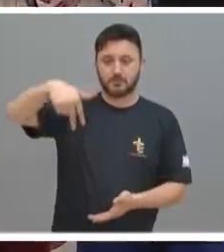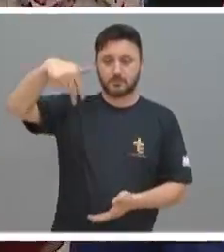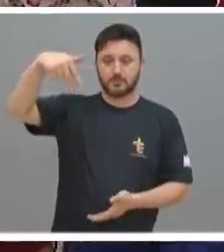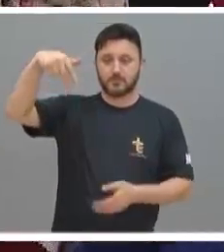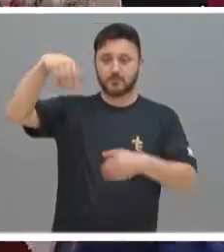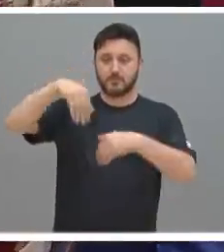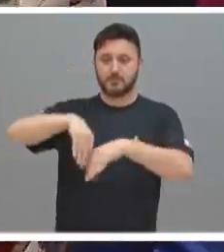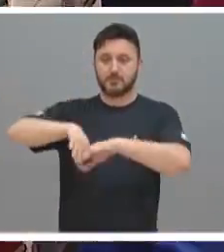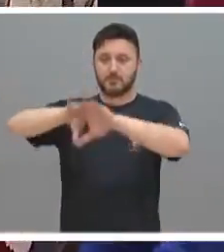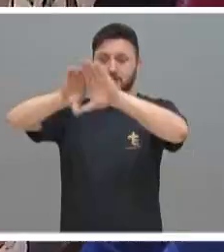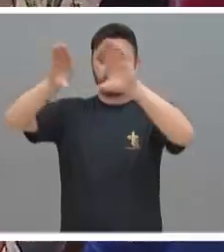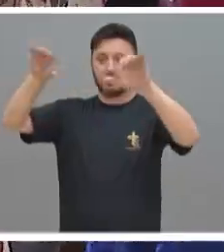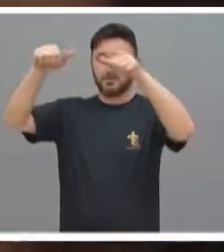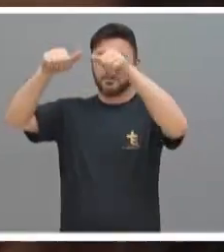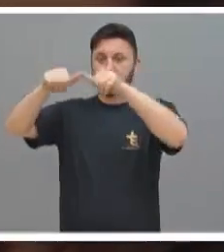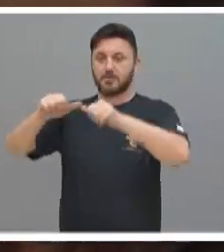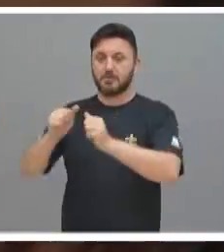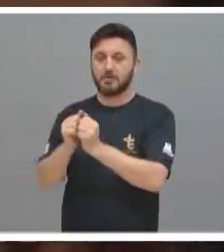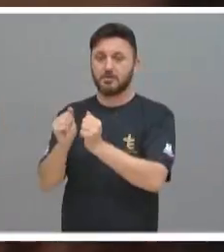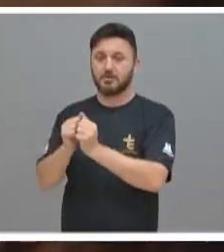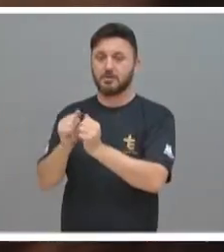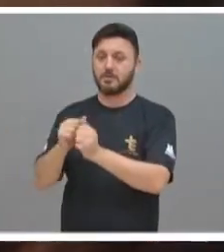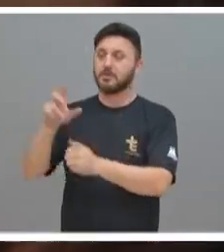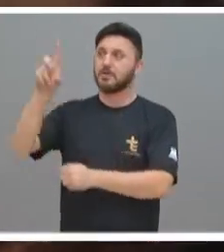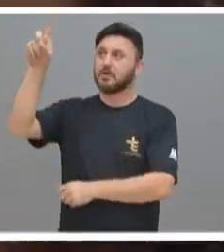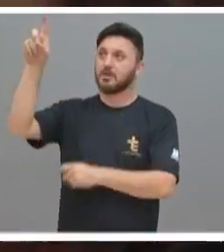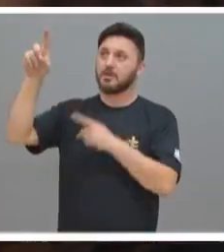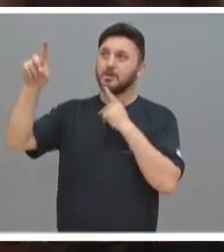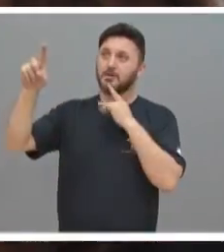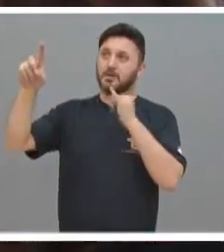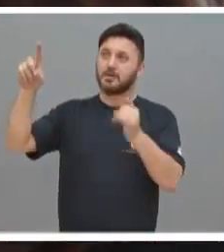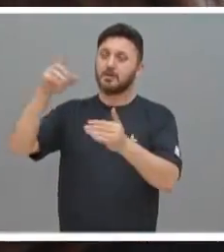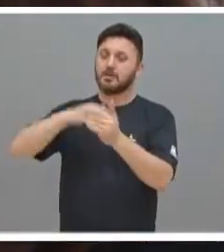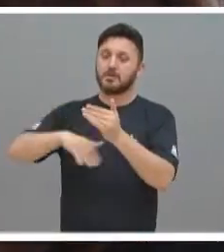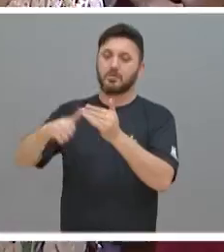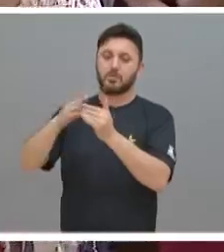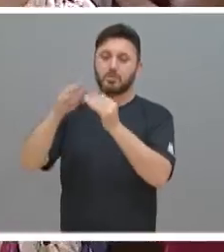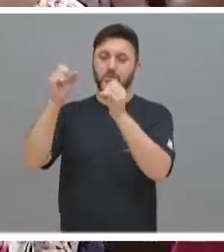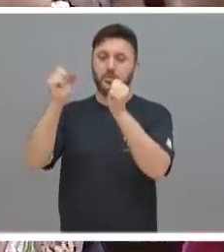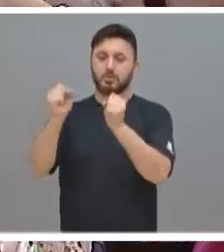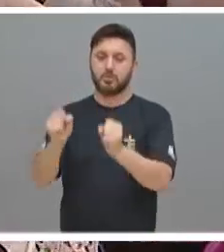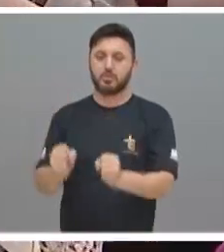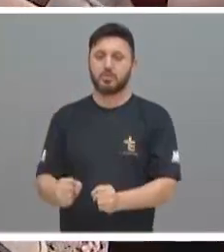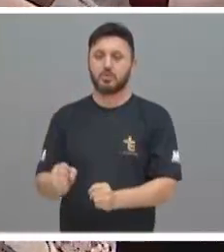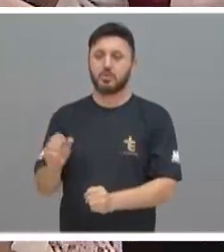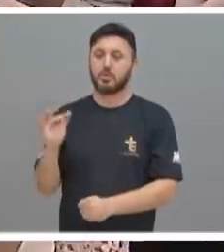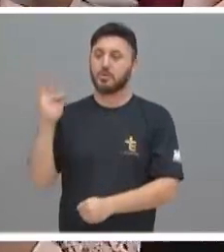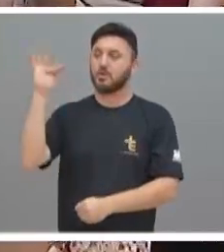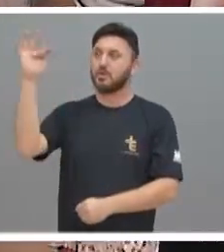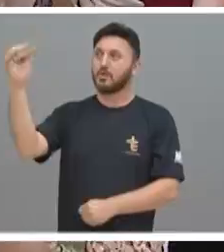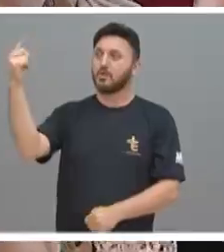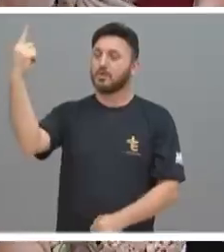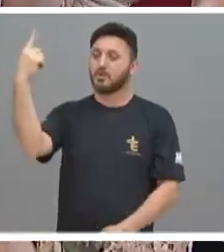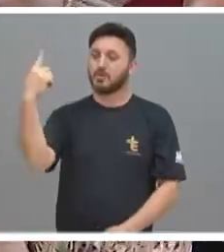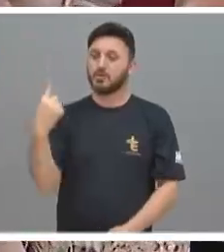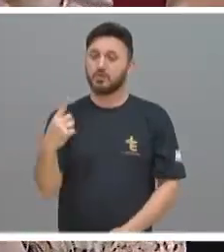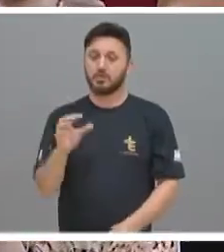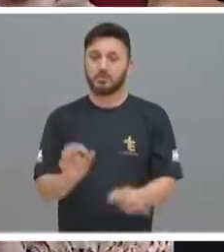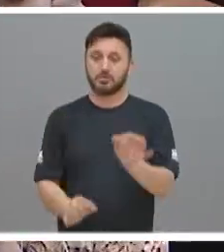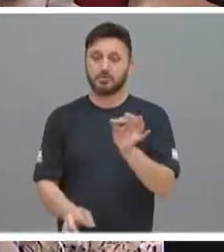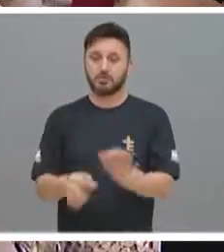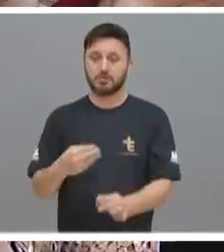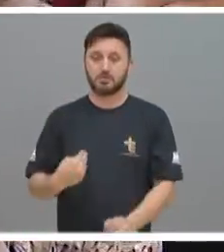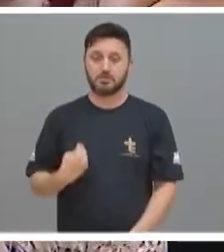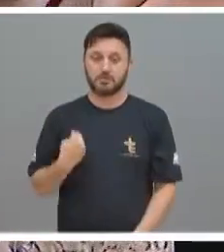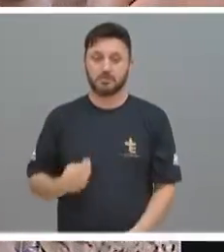dia, subiu aos céus, está sentado à direita de Deus Pai Todo-Poderoso, de